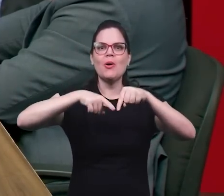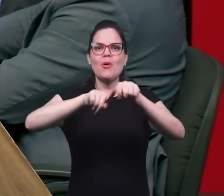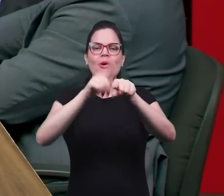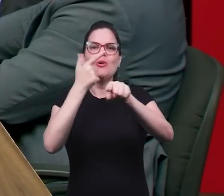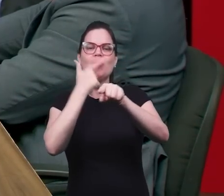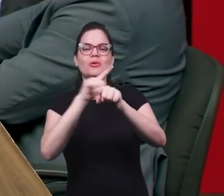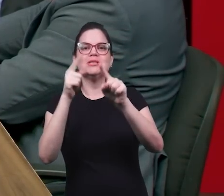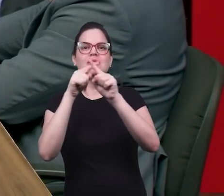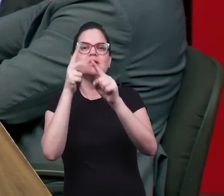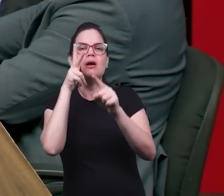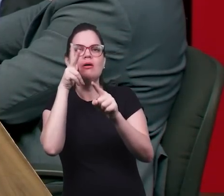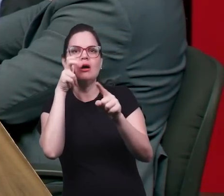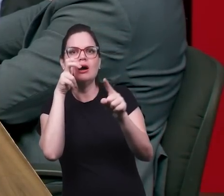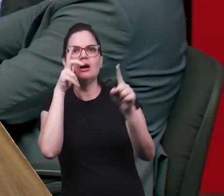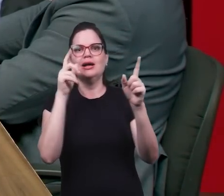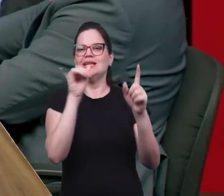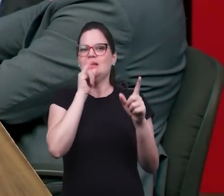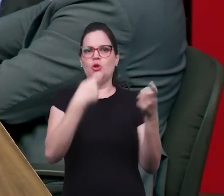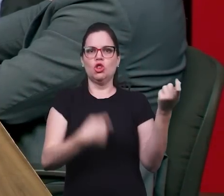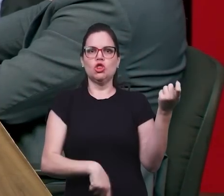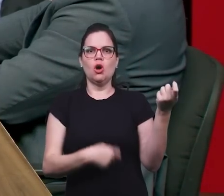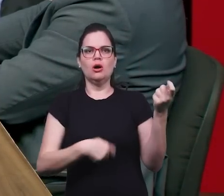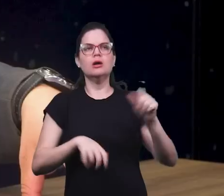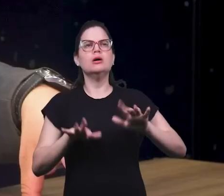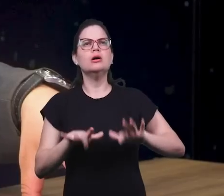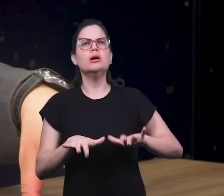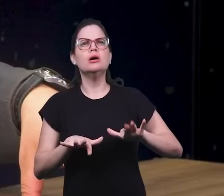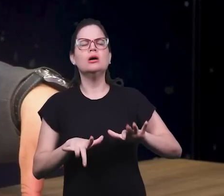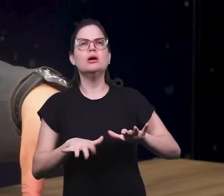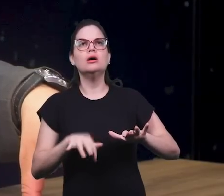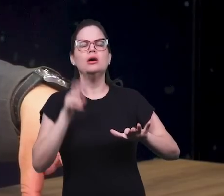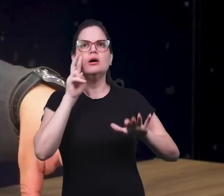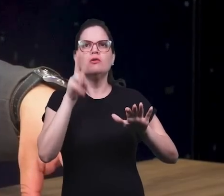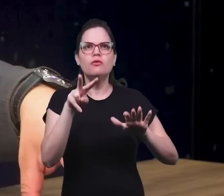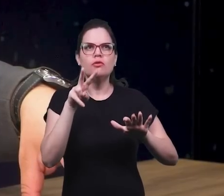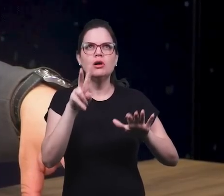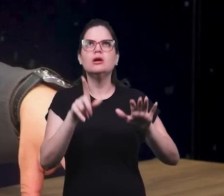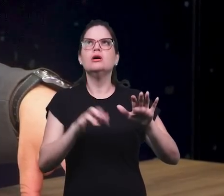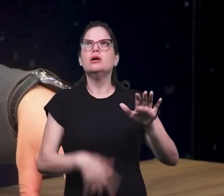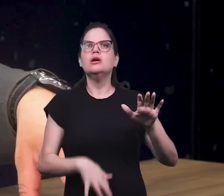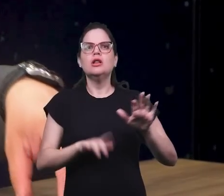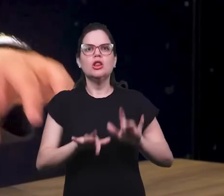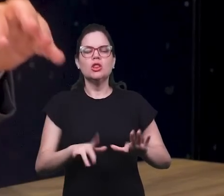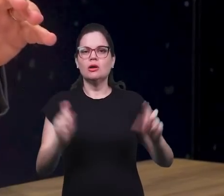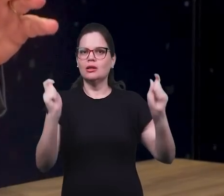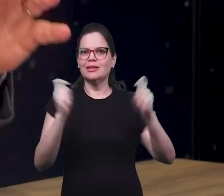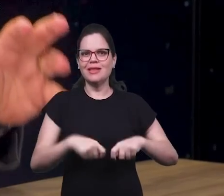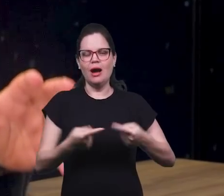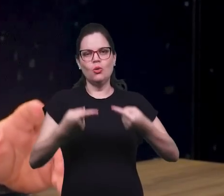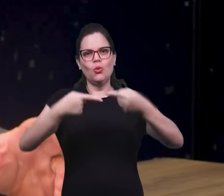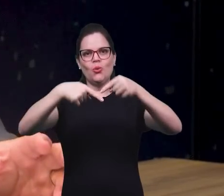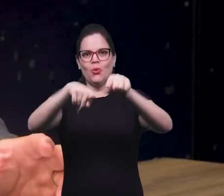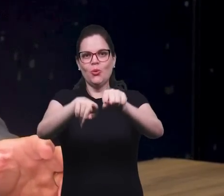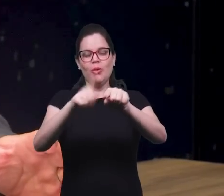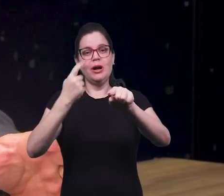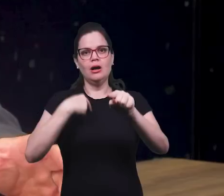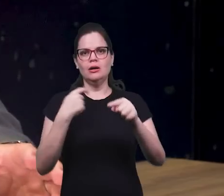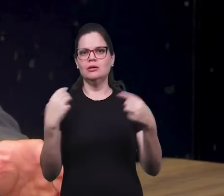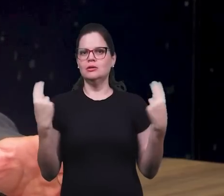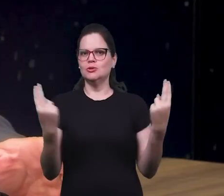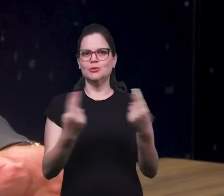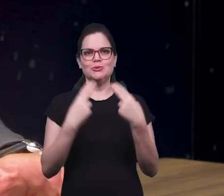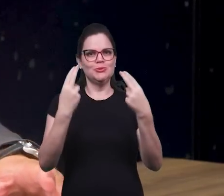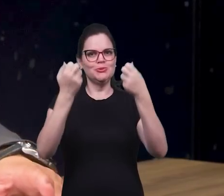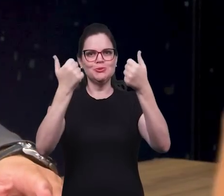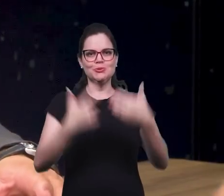consiga ouvir, tocar, cantar ao mesmo tempo. E isso é formidável. Isso faz parte desse